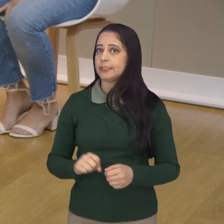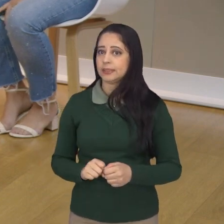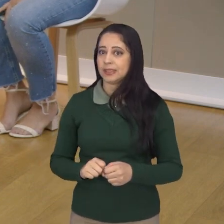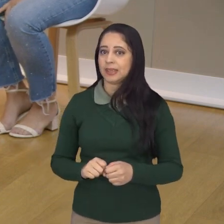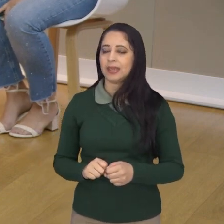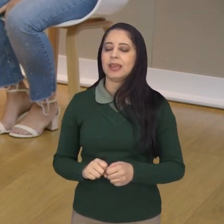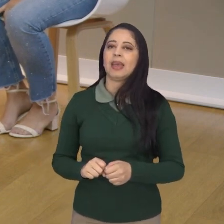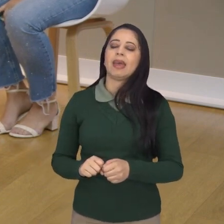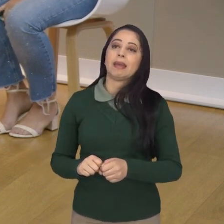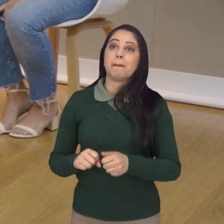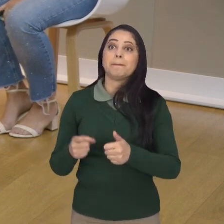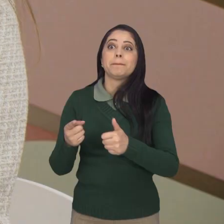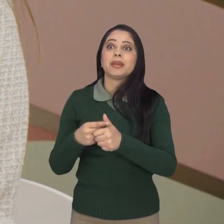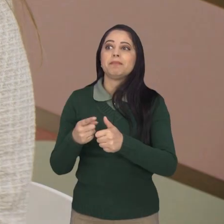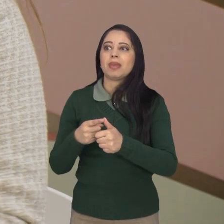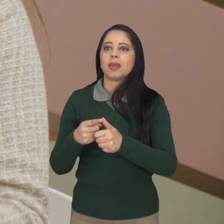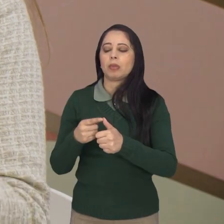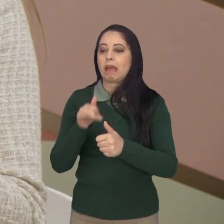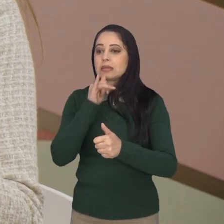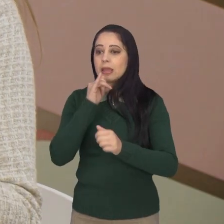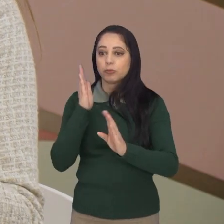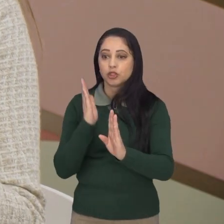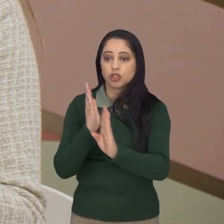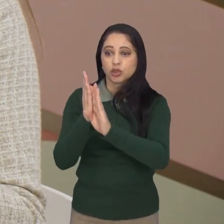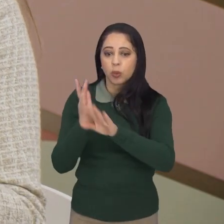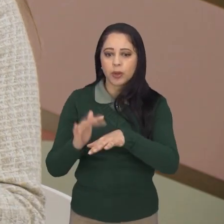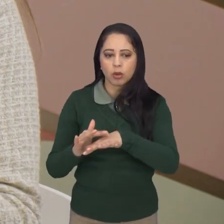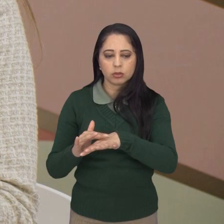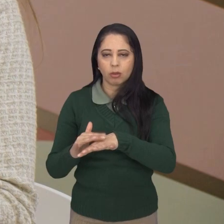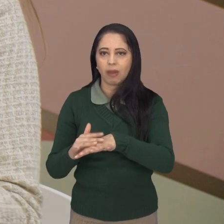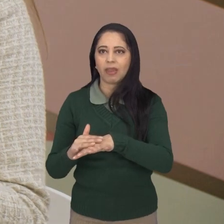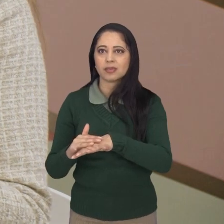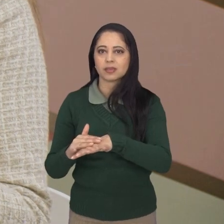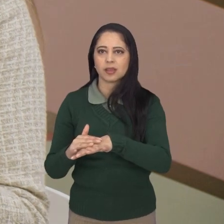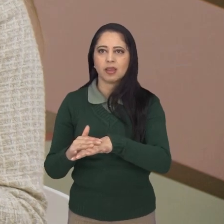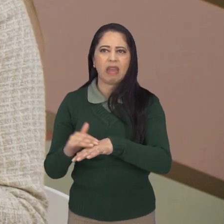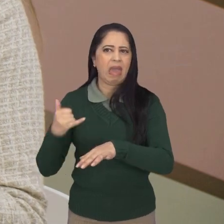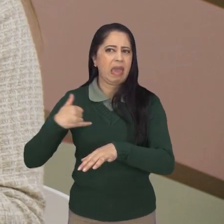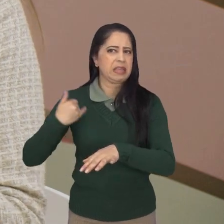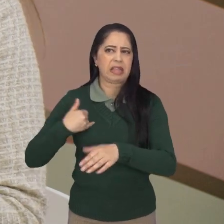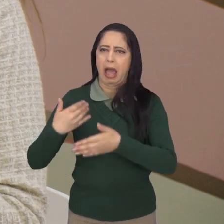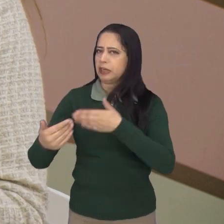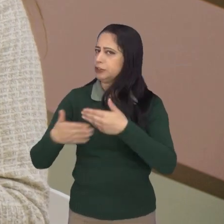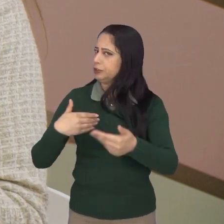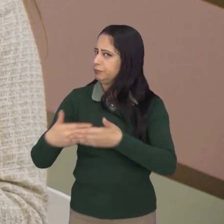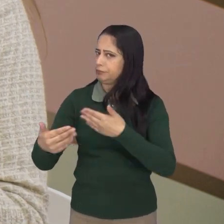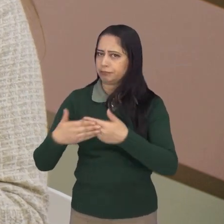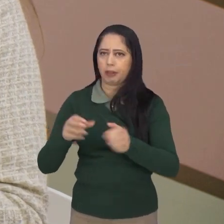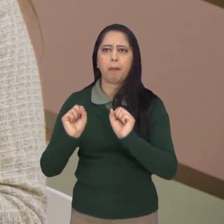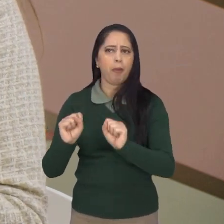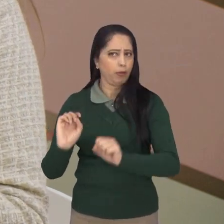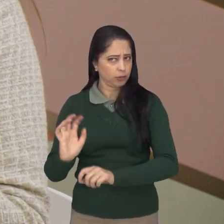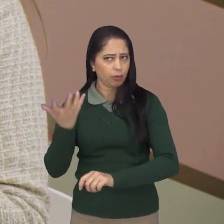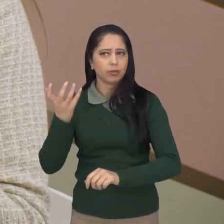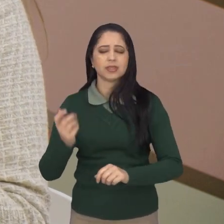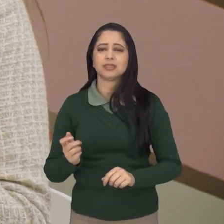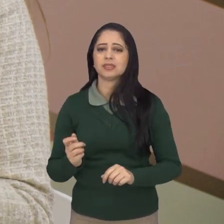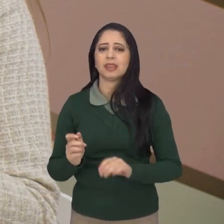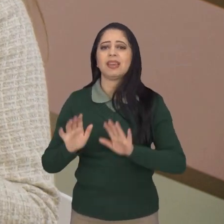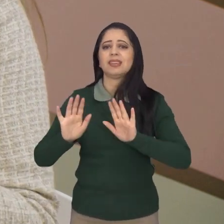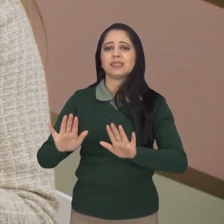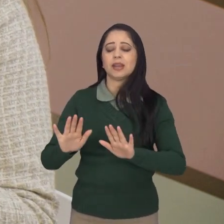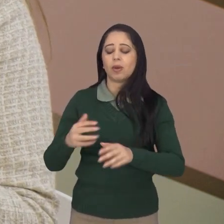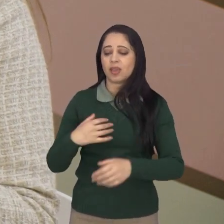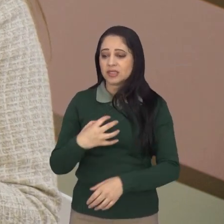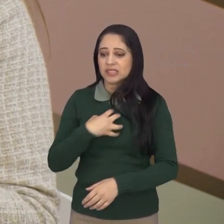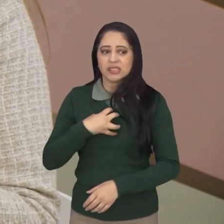primeiro impacto é quando você descobre a doença, ela pode aparecer em qualquer época da vida. Qualquer fase. Isso, qualquer fase. E aí você tem